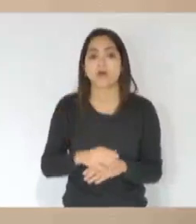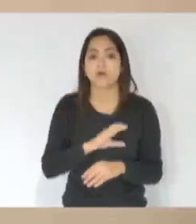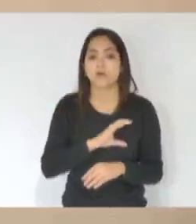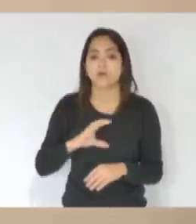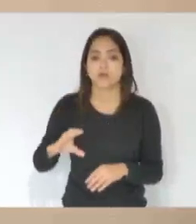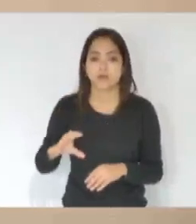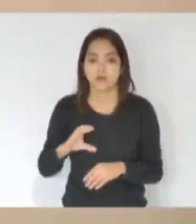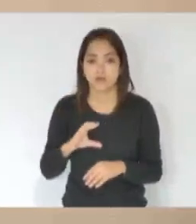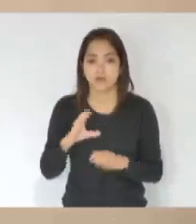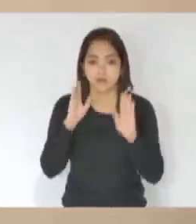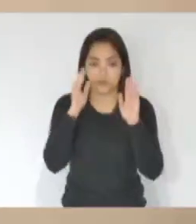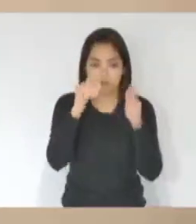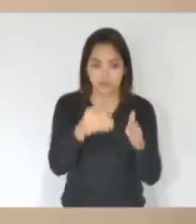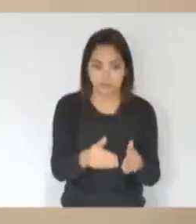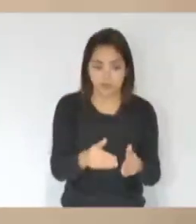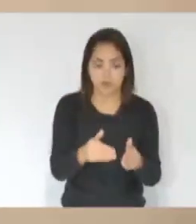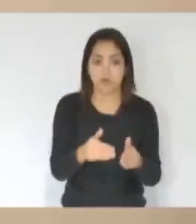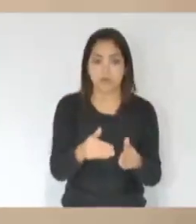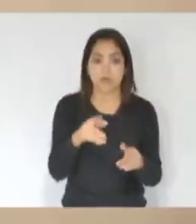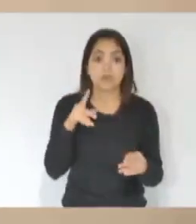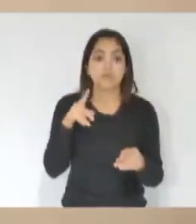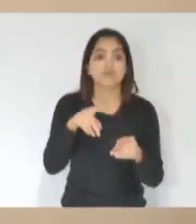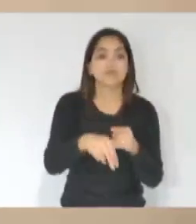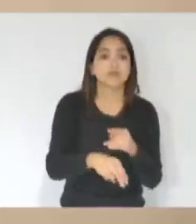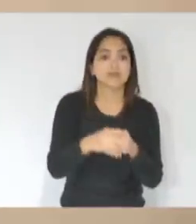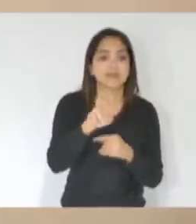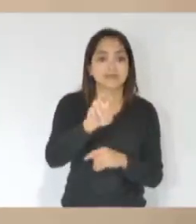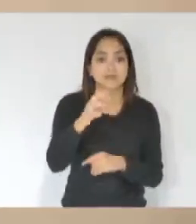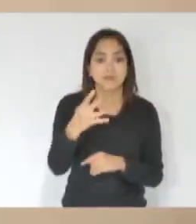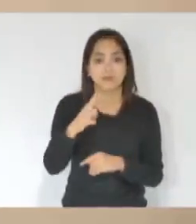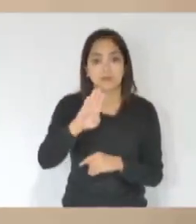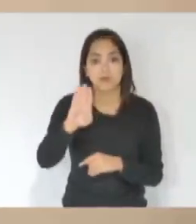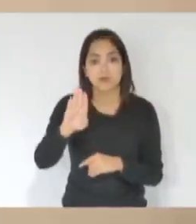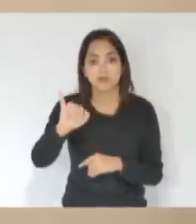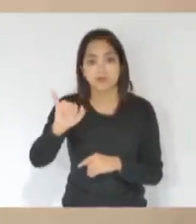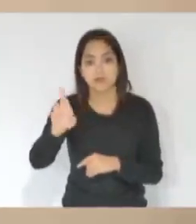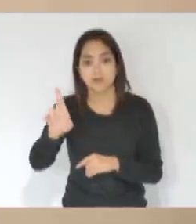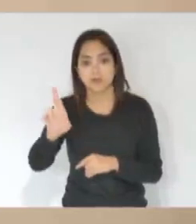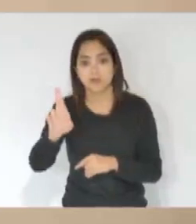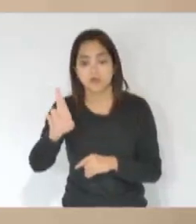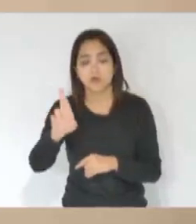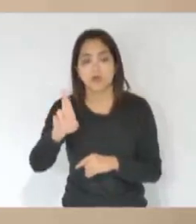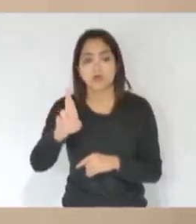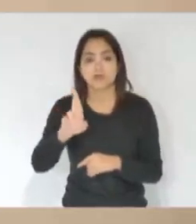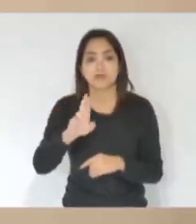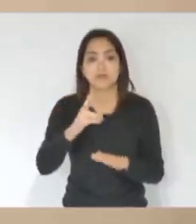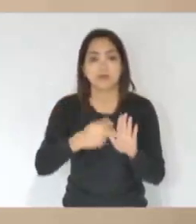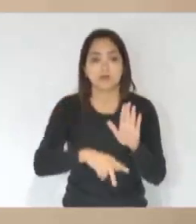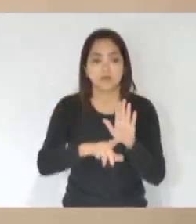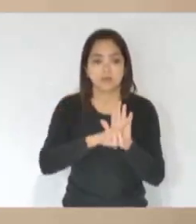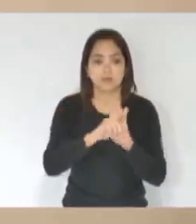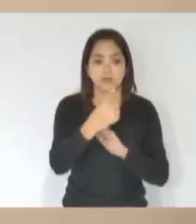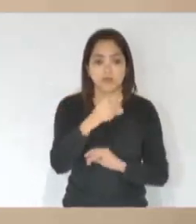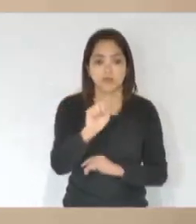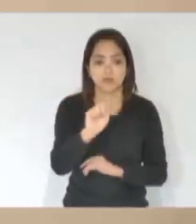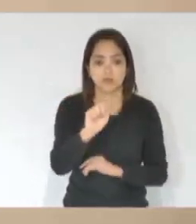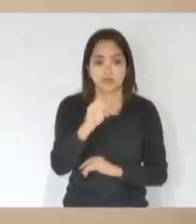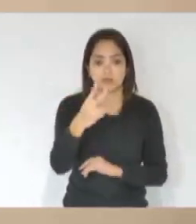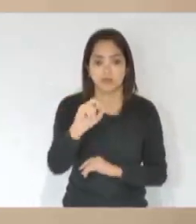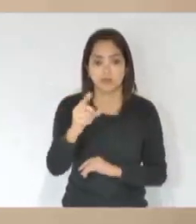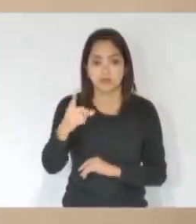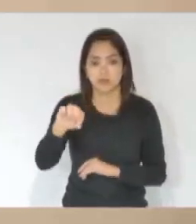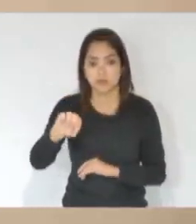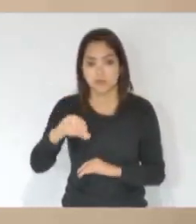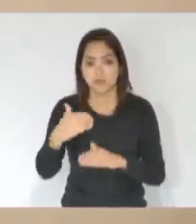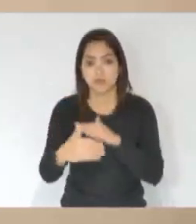Catarinense pela suspensão do corte de 54 milhões previstos para o projeto de lei 18/2019 em tramitação